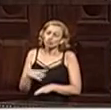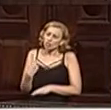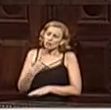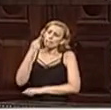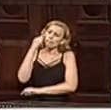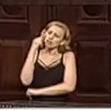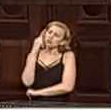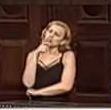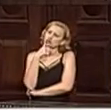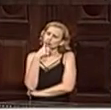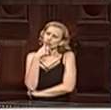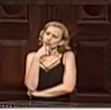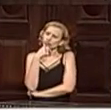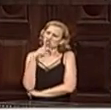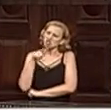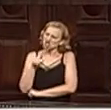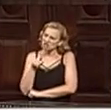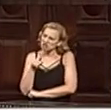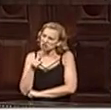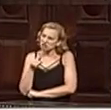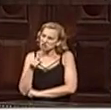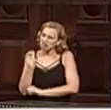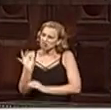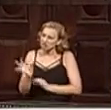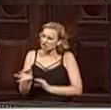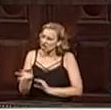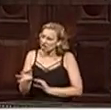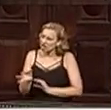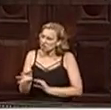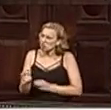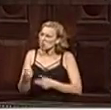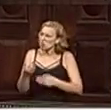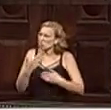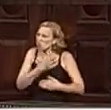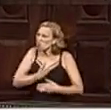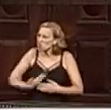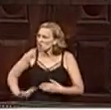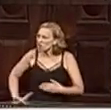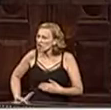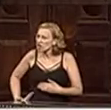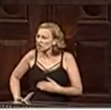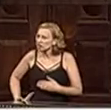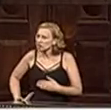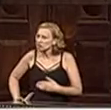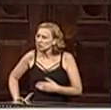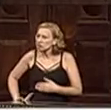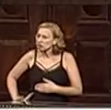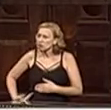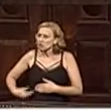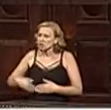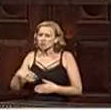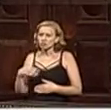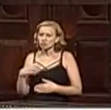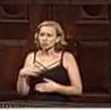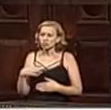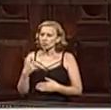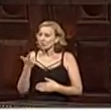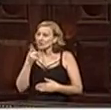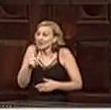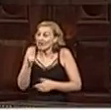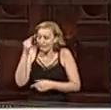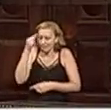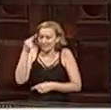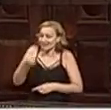pensamos que isso está sendo proposto por um governo que não tem o comando do Estado, um